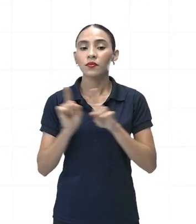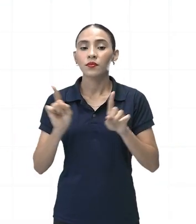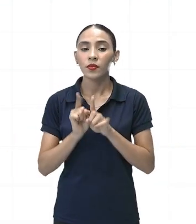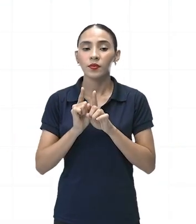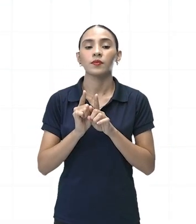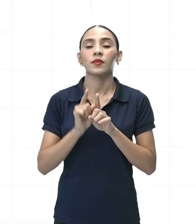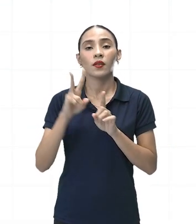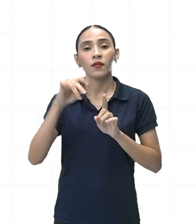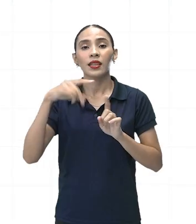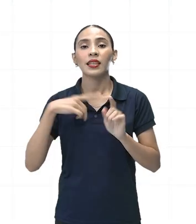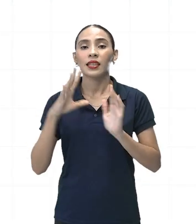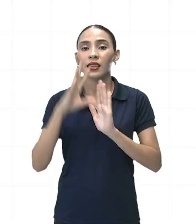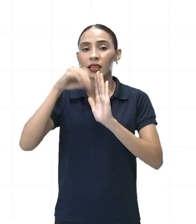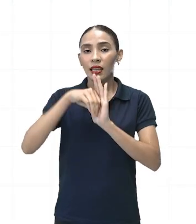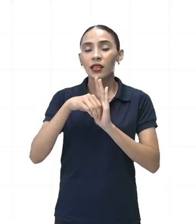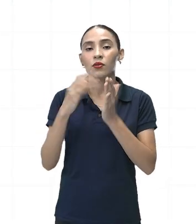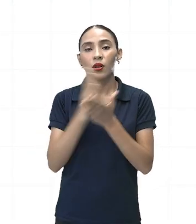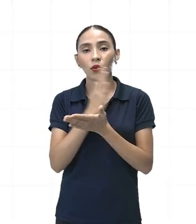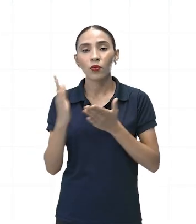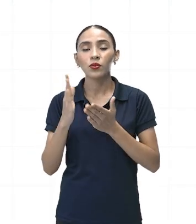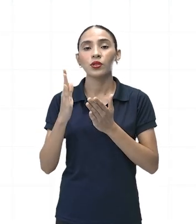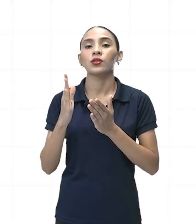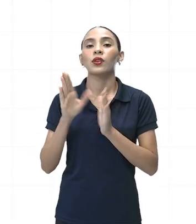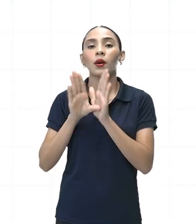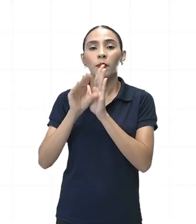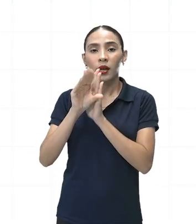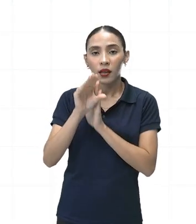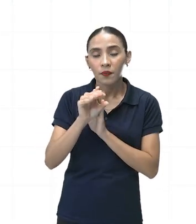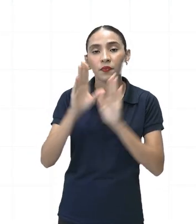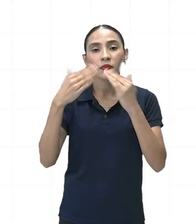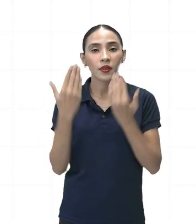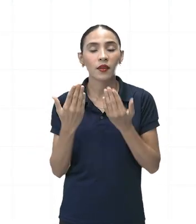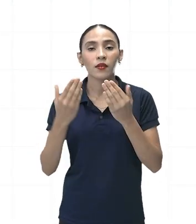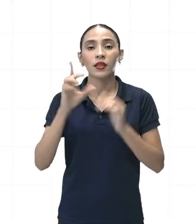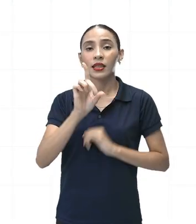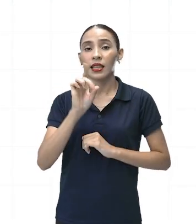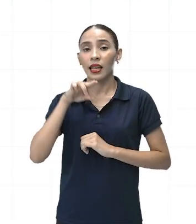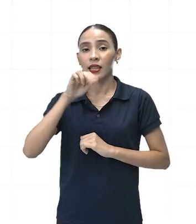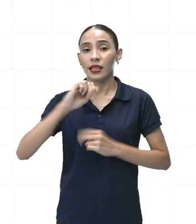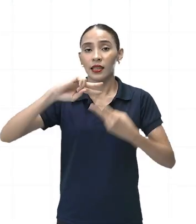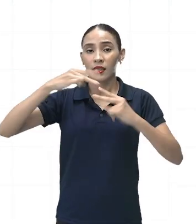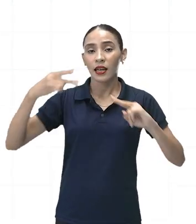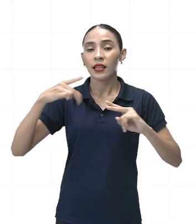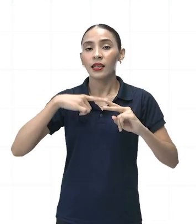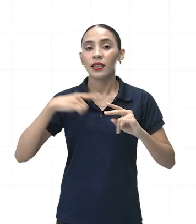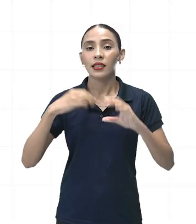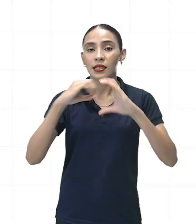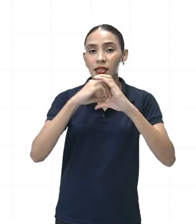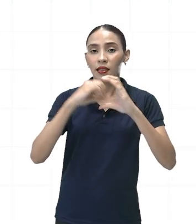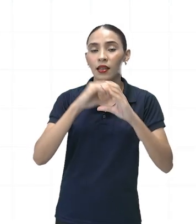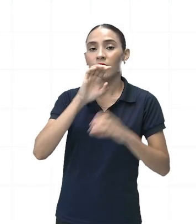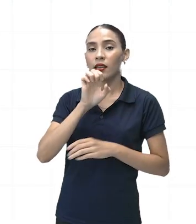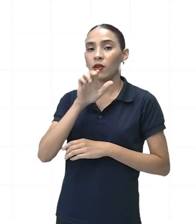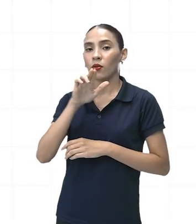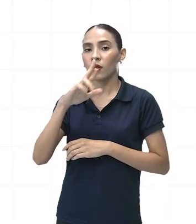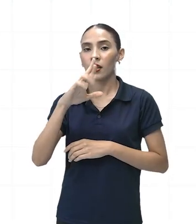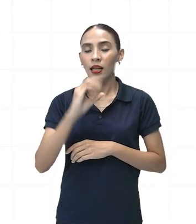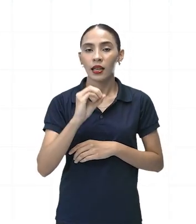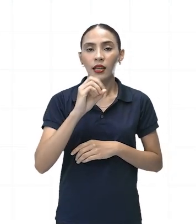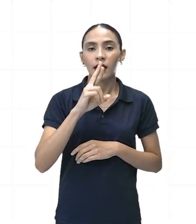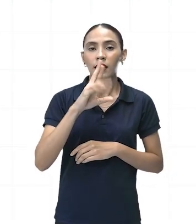vivos, e também pode estar presente em alguns vírus. Portanto, o DNA está nas células eucariontes e também nas